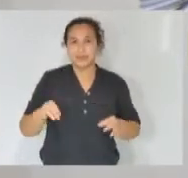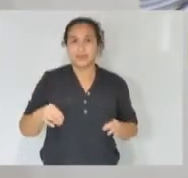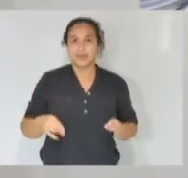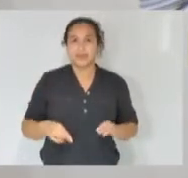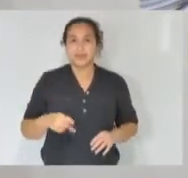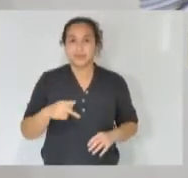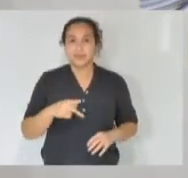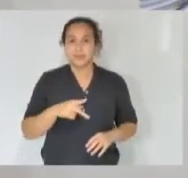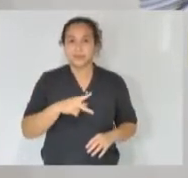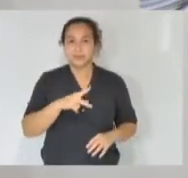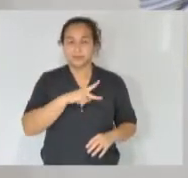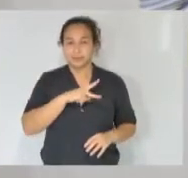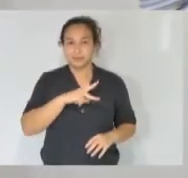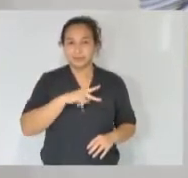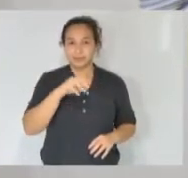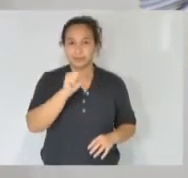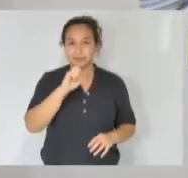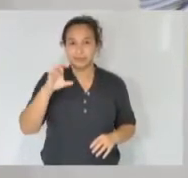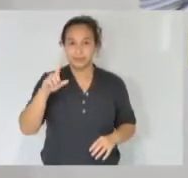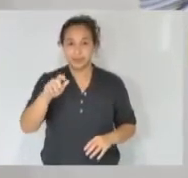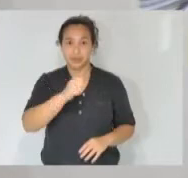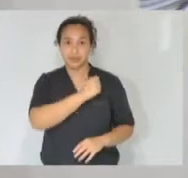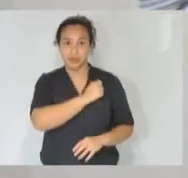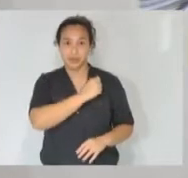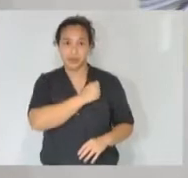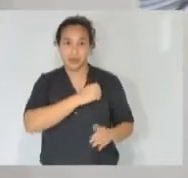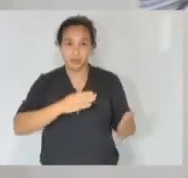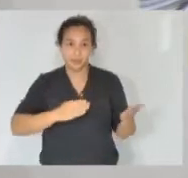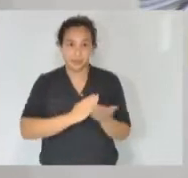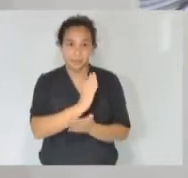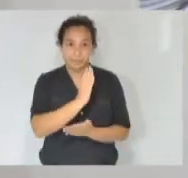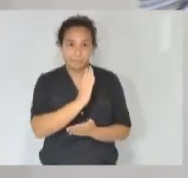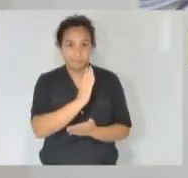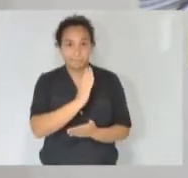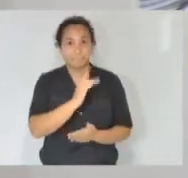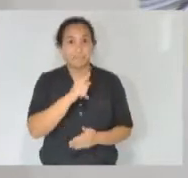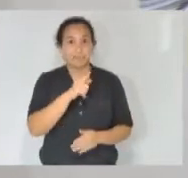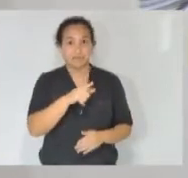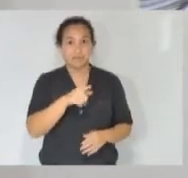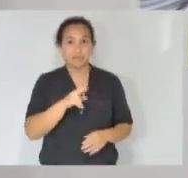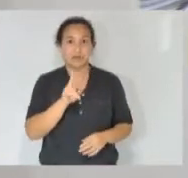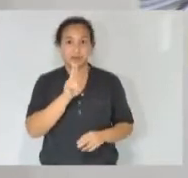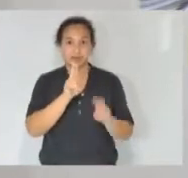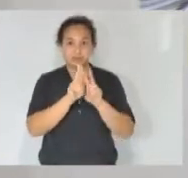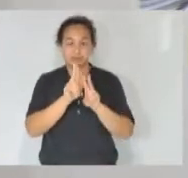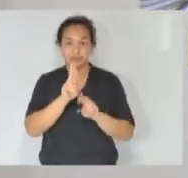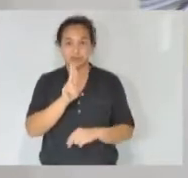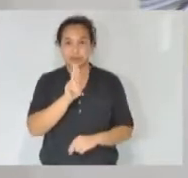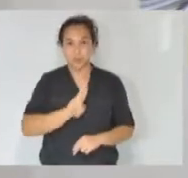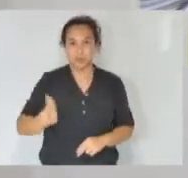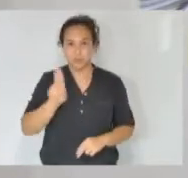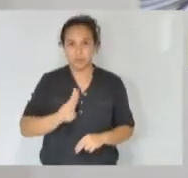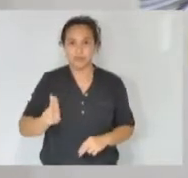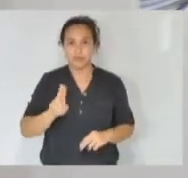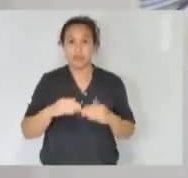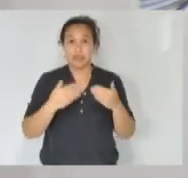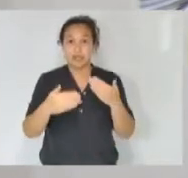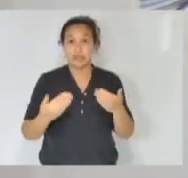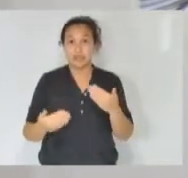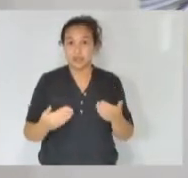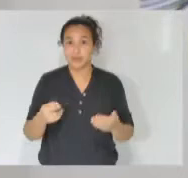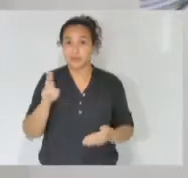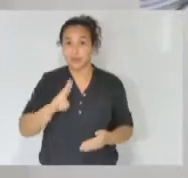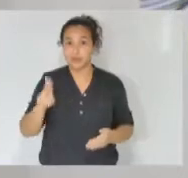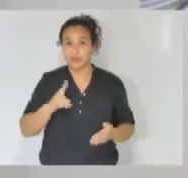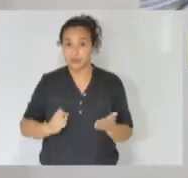o acadêmico presta o vestibular e passa, faz a matrícula na universidade, e depois ele passa em outras